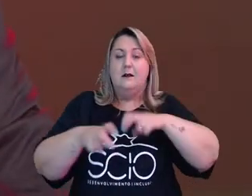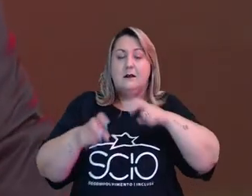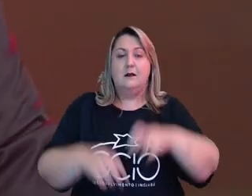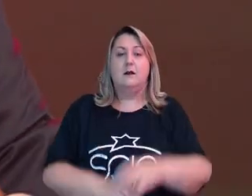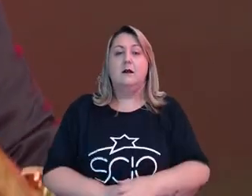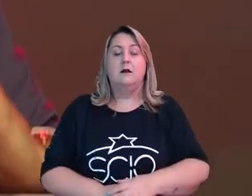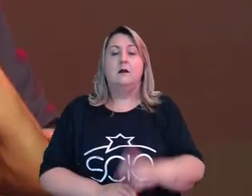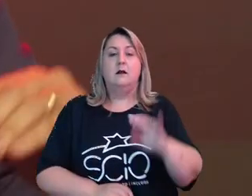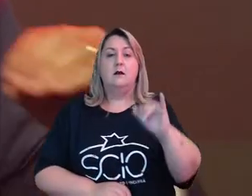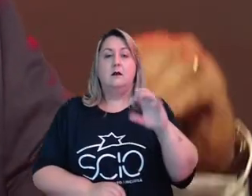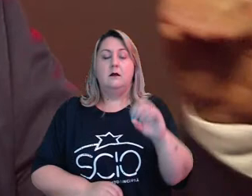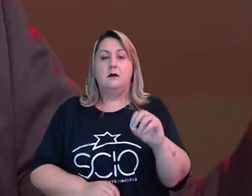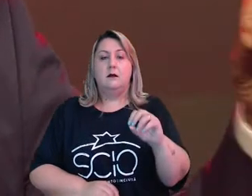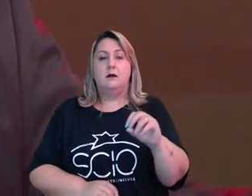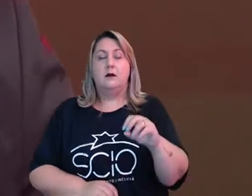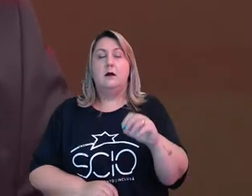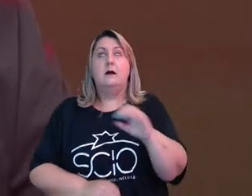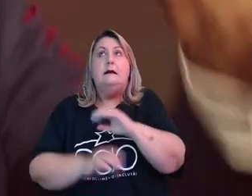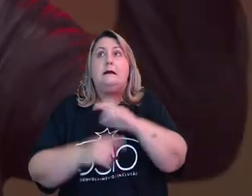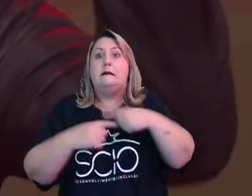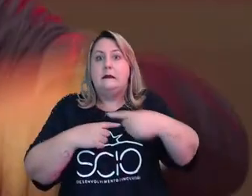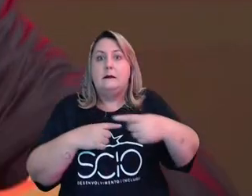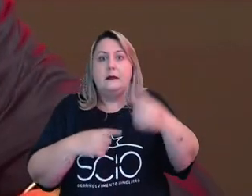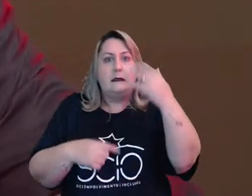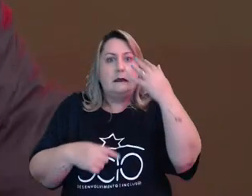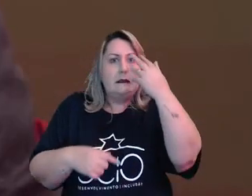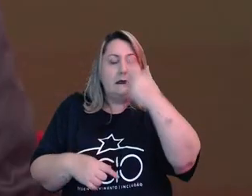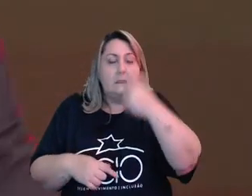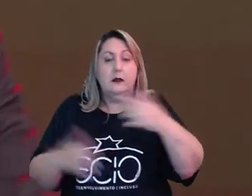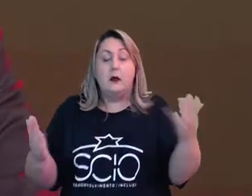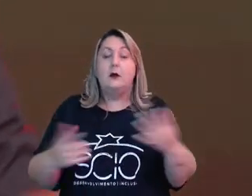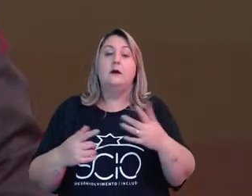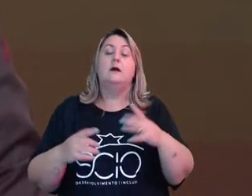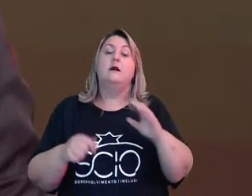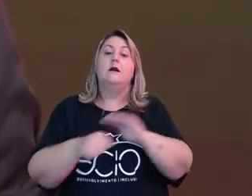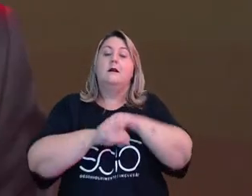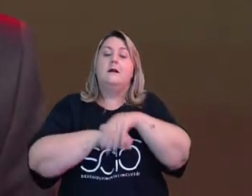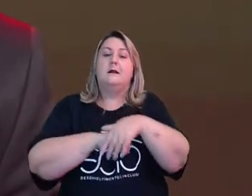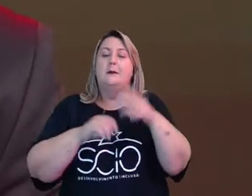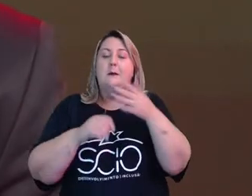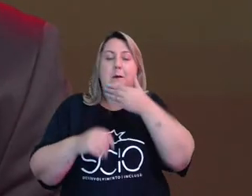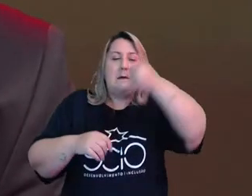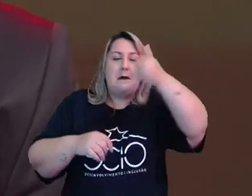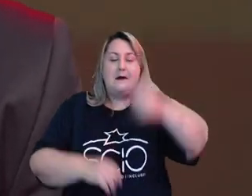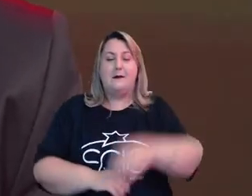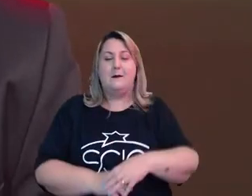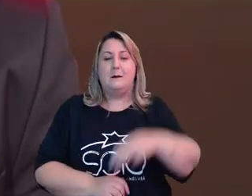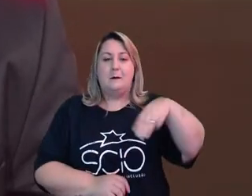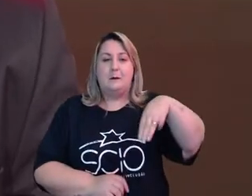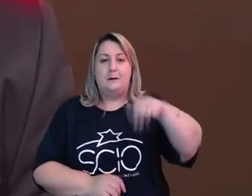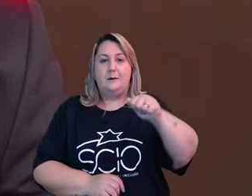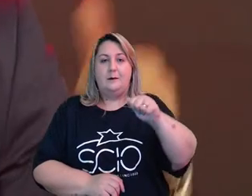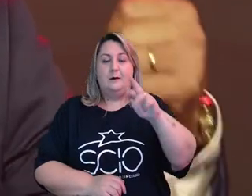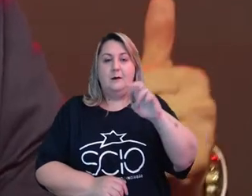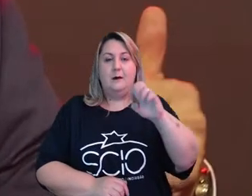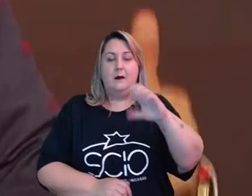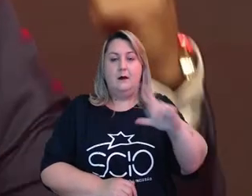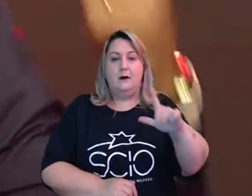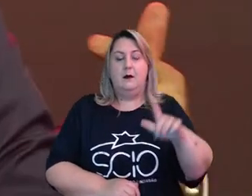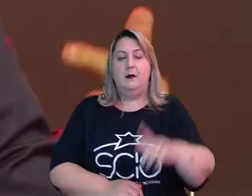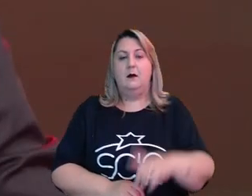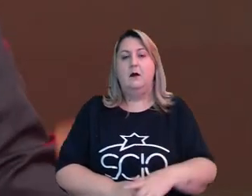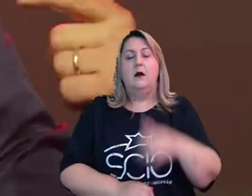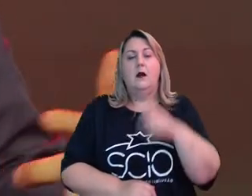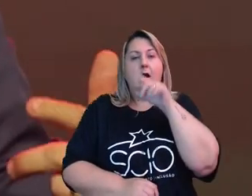Pardo, semana encantadora aqui, e hoje será uma noite encantadora. O Marcelo tá em Araraquara com o